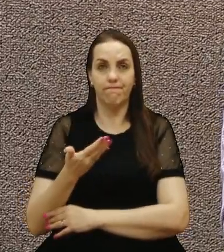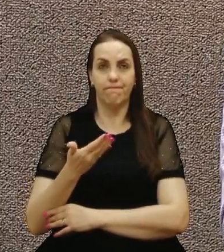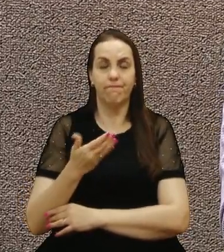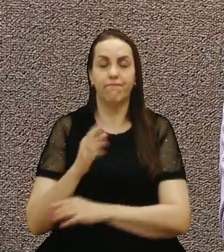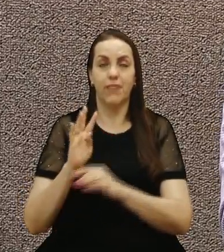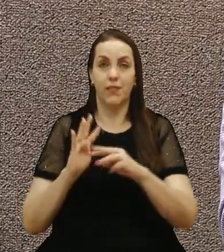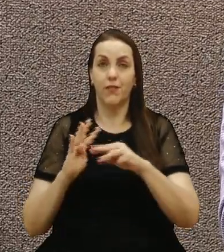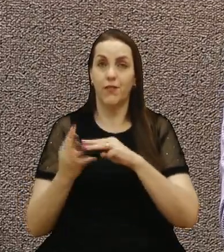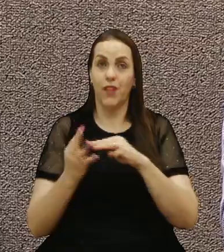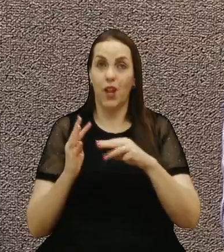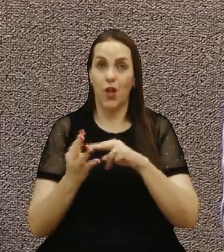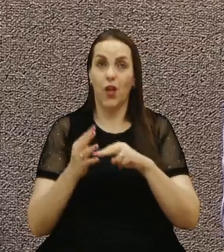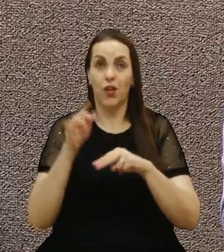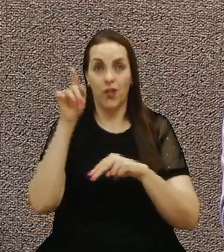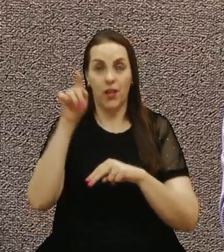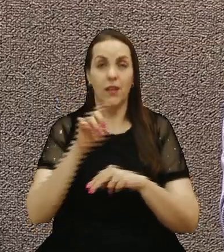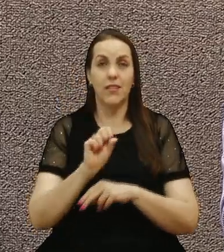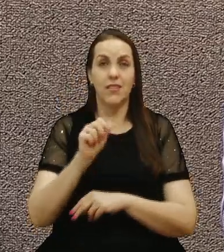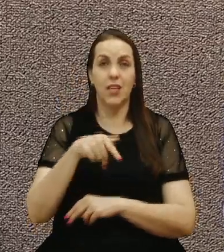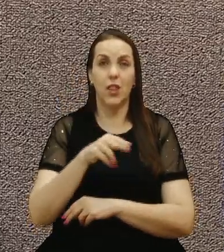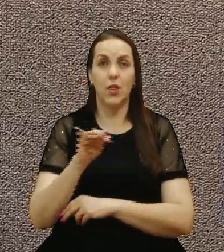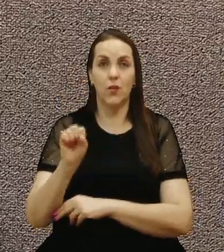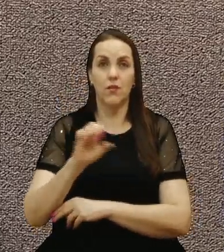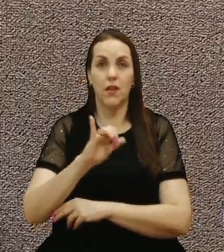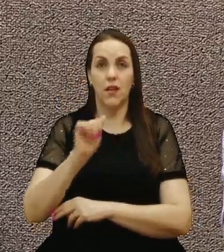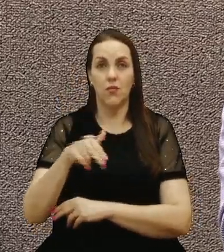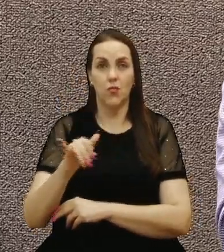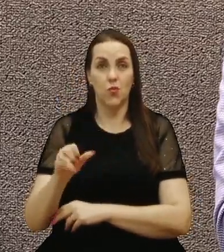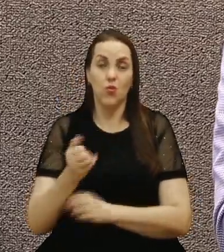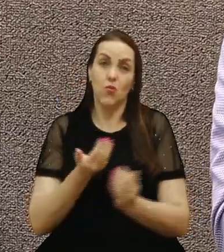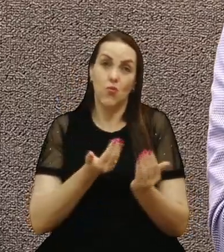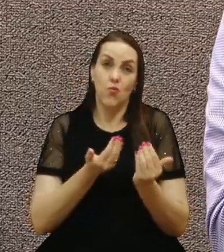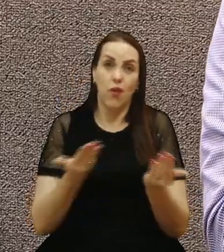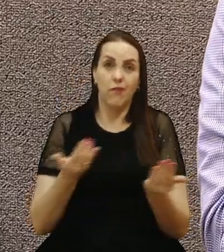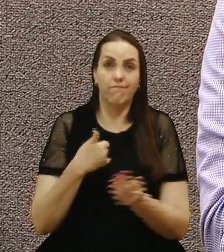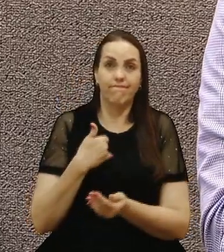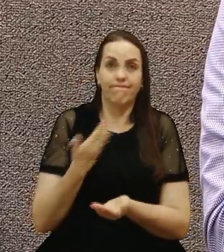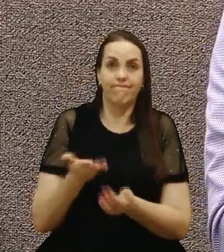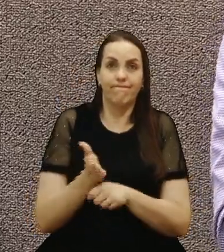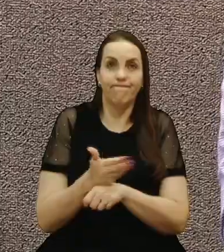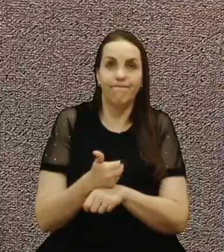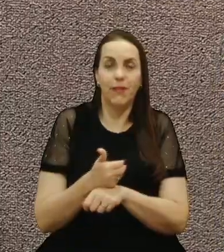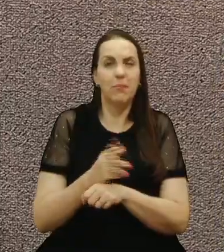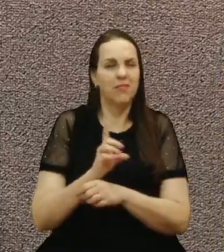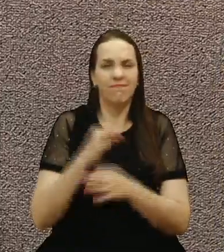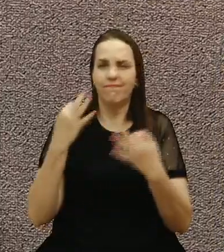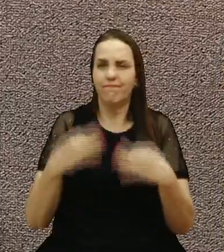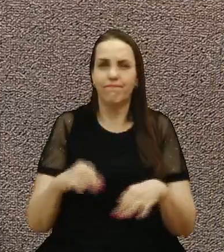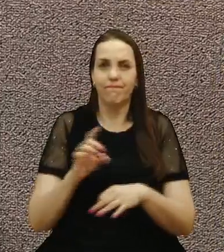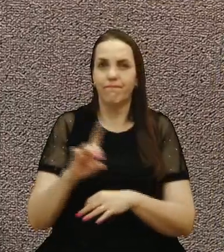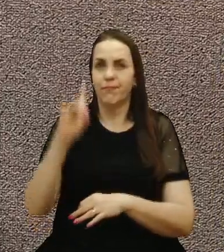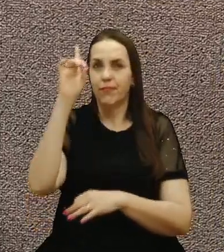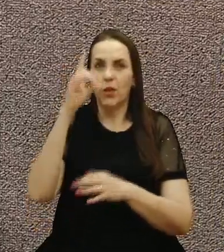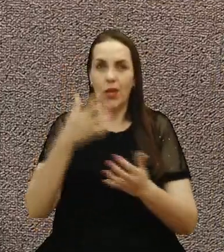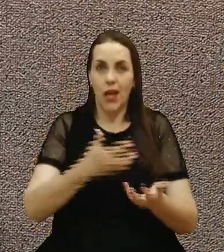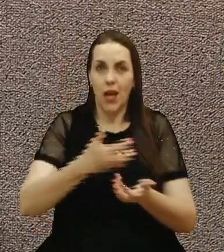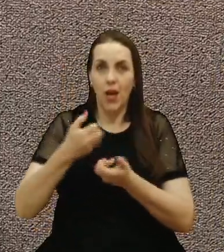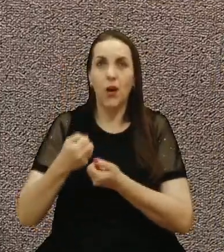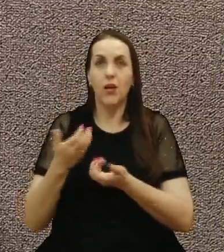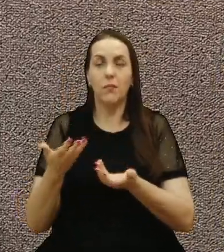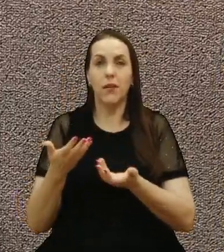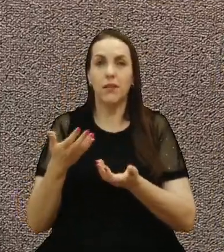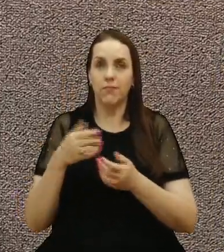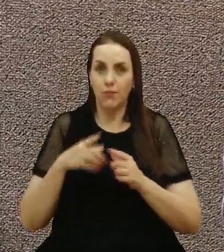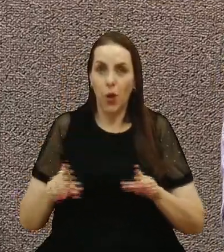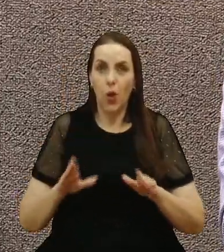Anjos, precocemente pela idade, né? Mas, enfim, tenho a certeza que Deus vai acolher o Alexandre, uma pessoa que brigou tanto pela